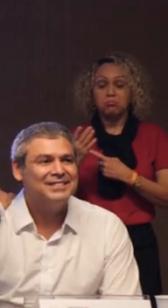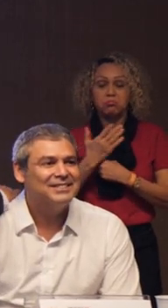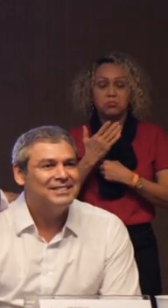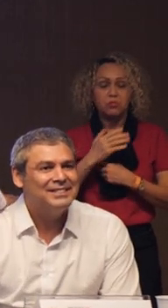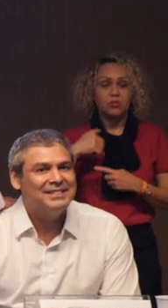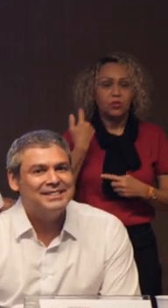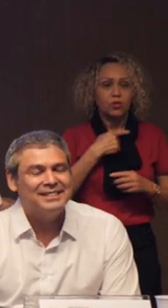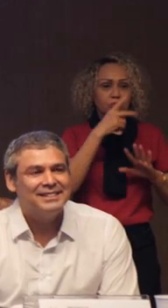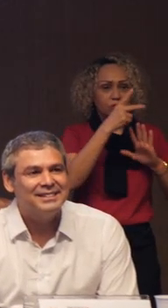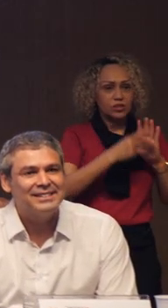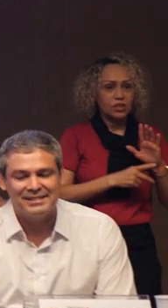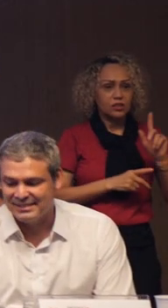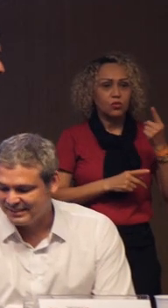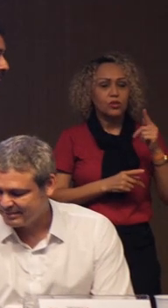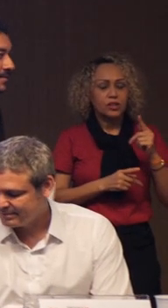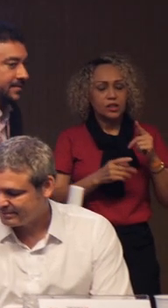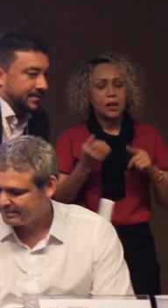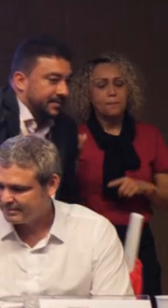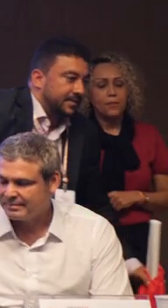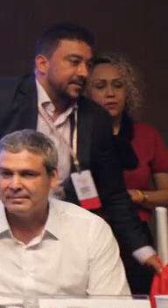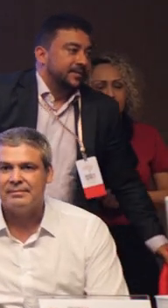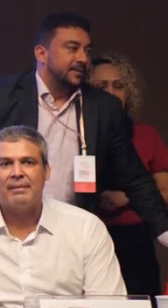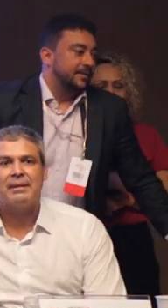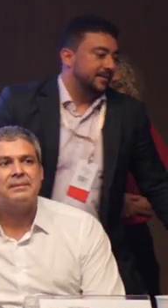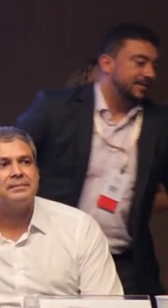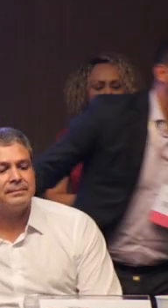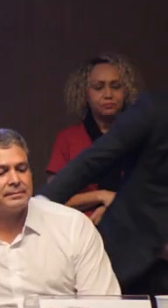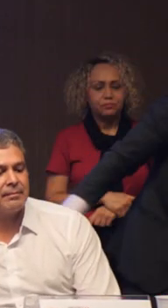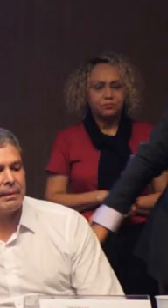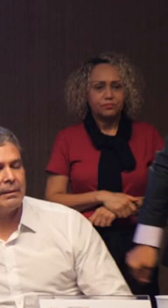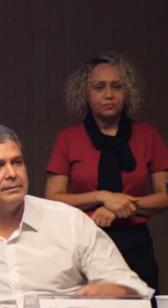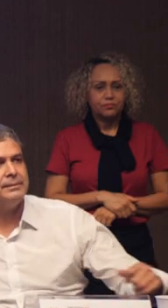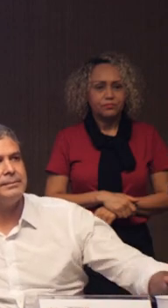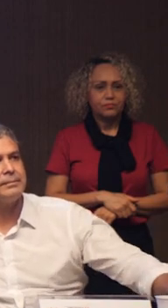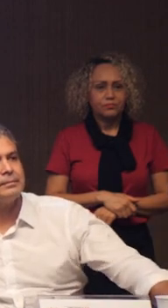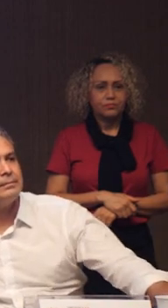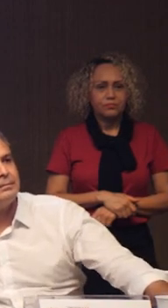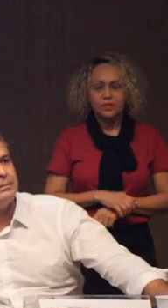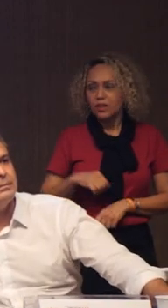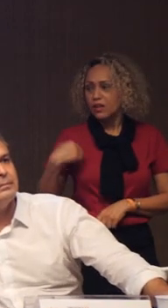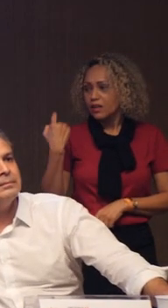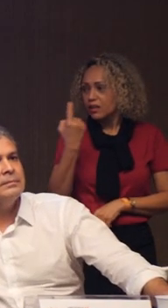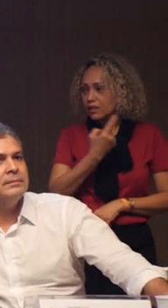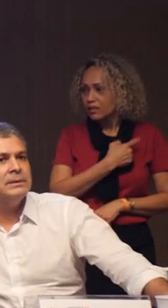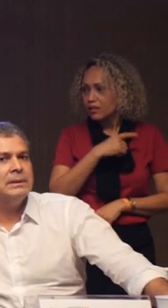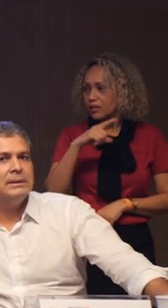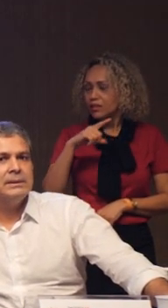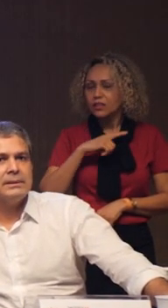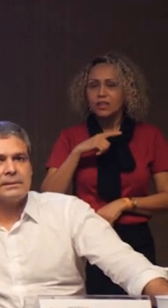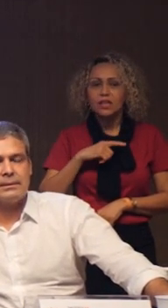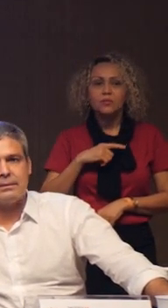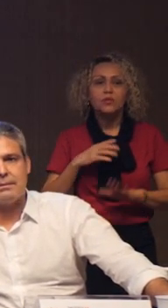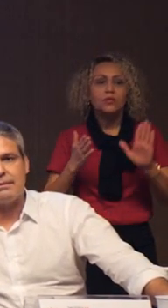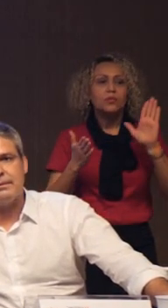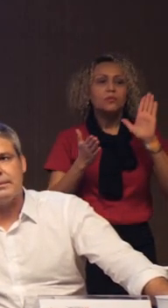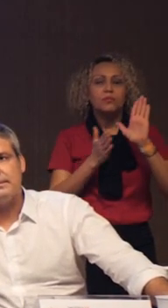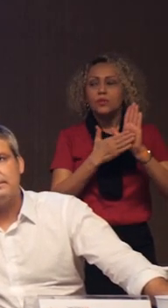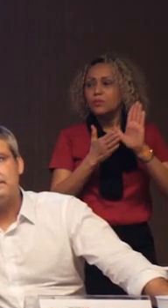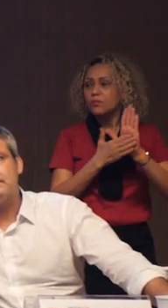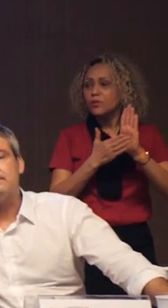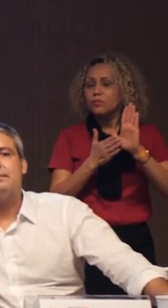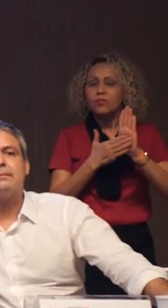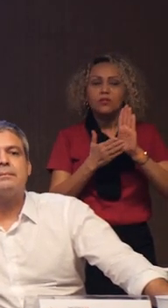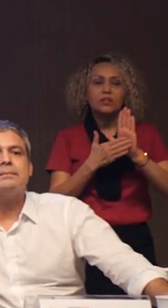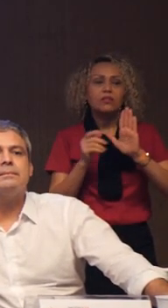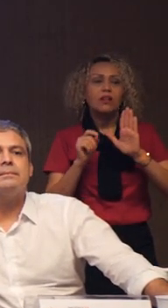gente pretende, estamos fazendo o seguinte, nós temos proposta porque as pessoas querem saber, a primeira pergunta que